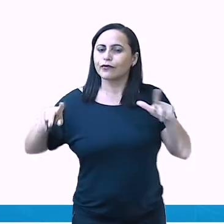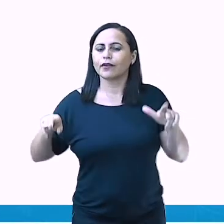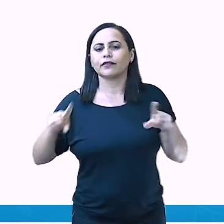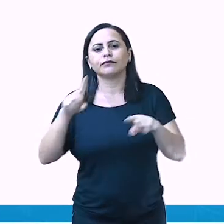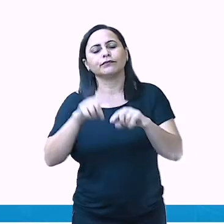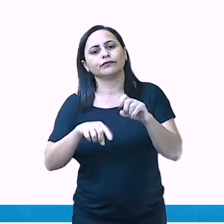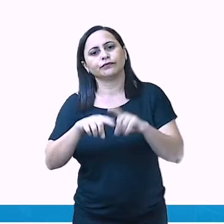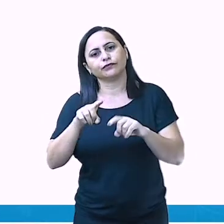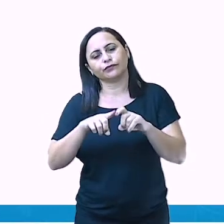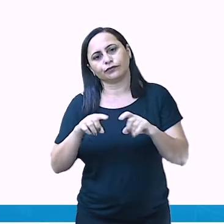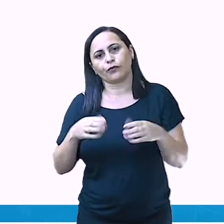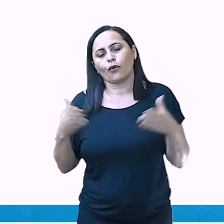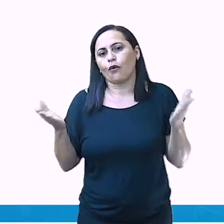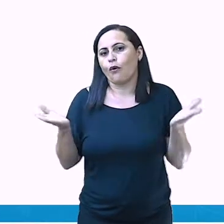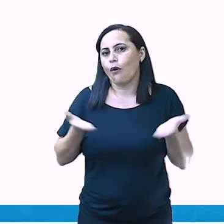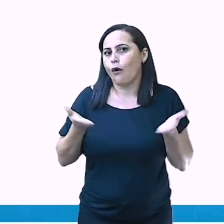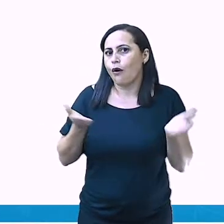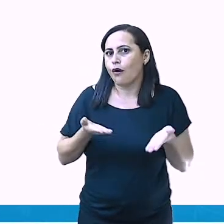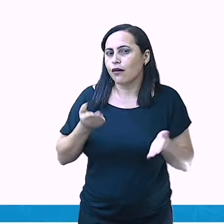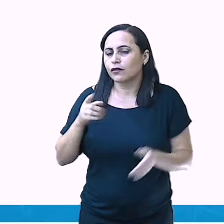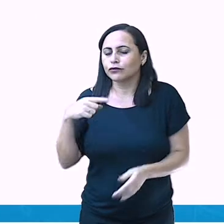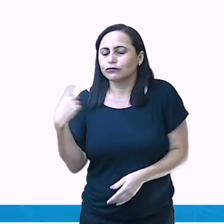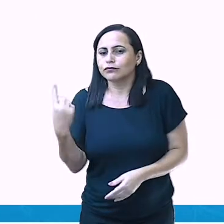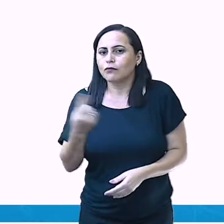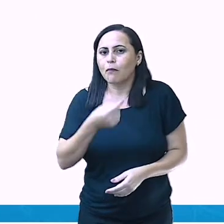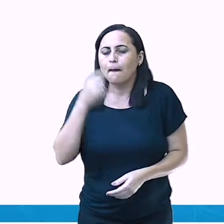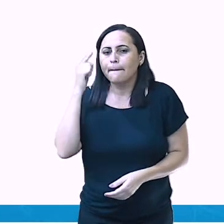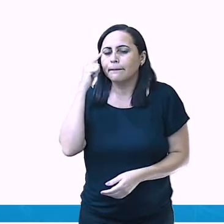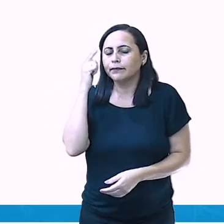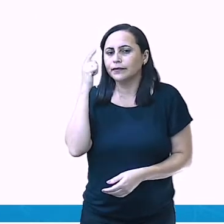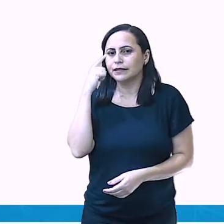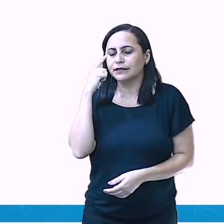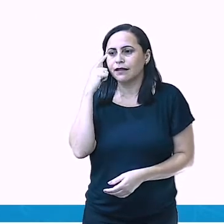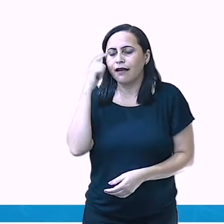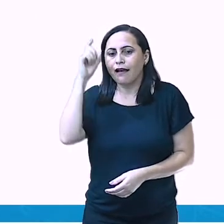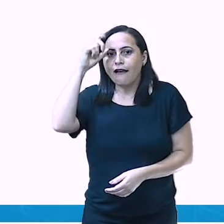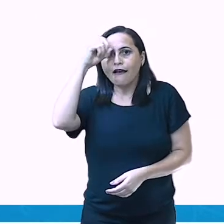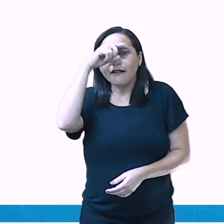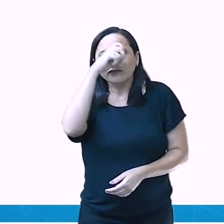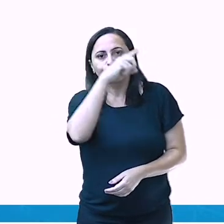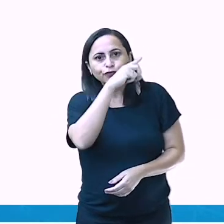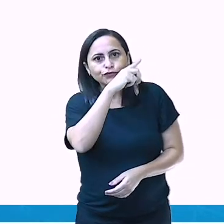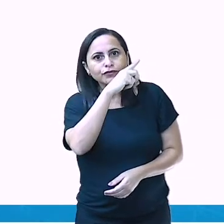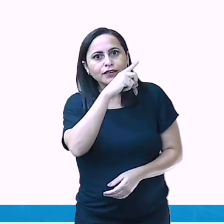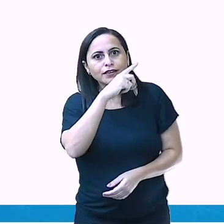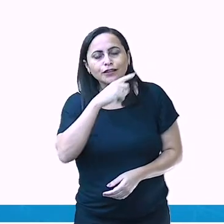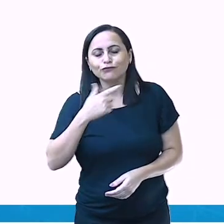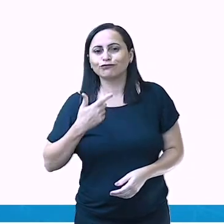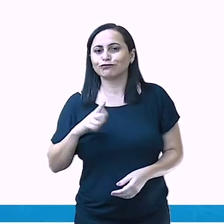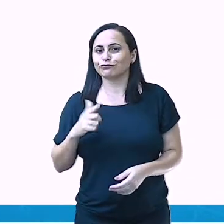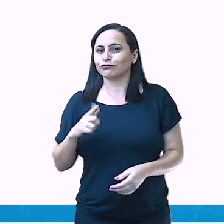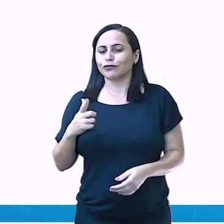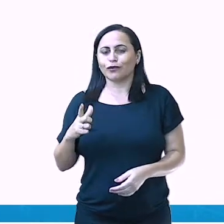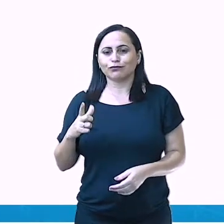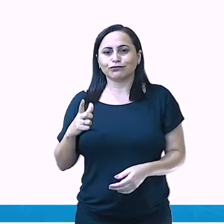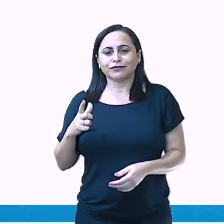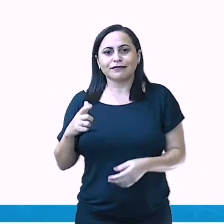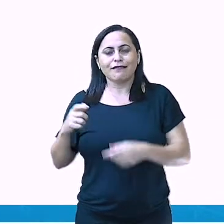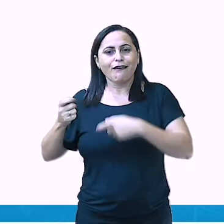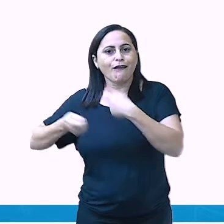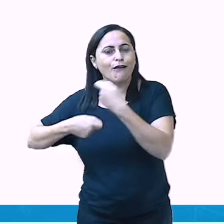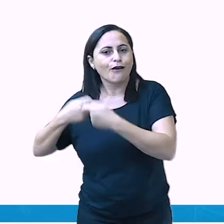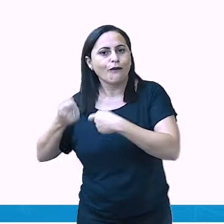gente pensar automaticamente, é muito difícil a gente viver, né, sem essa questão do consumo, né?